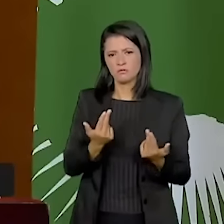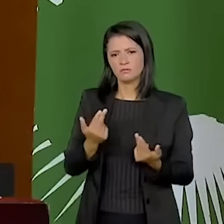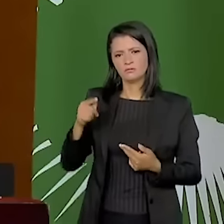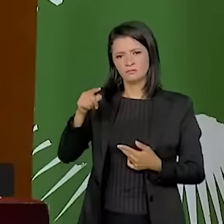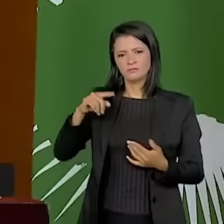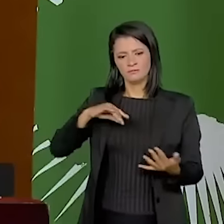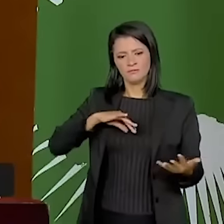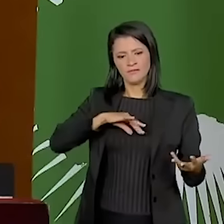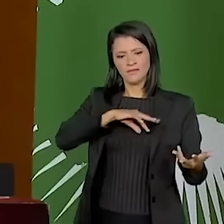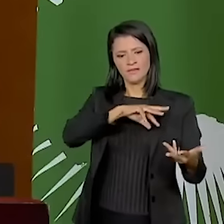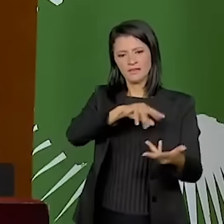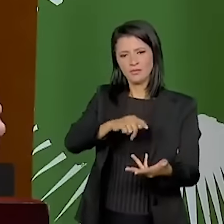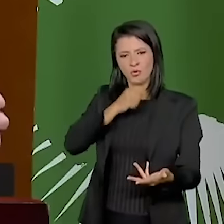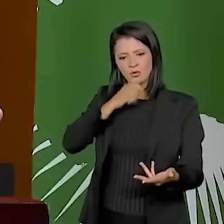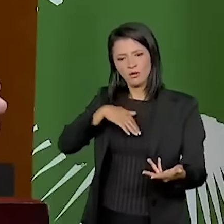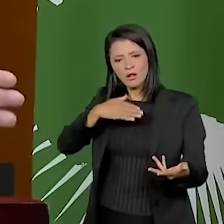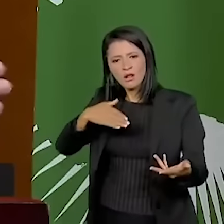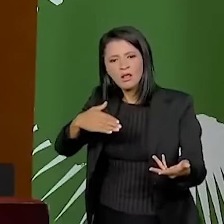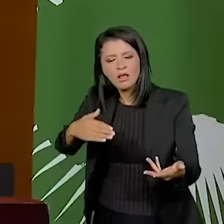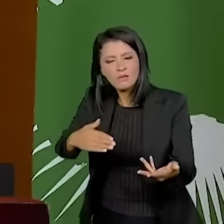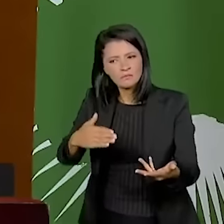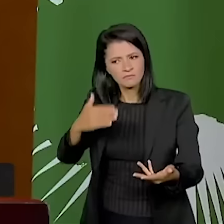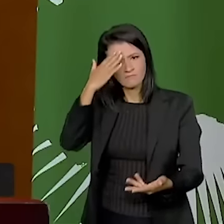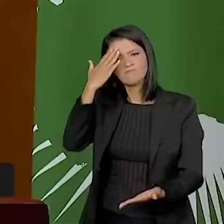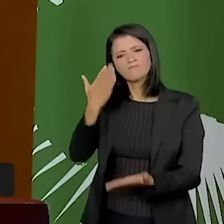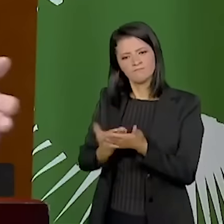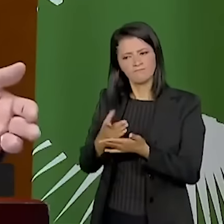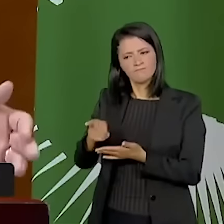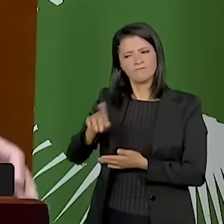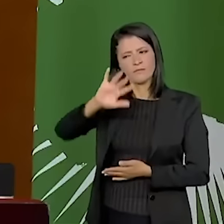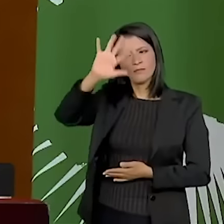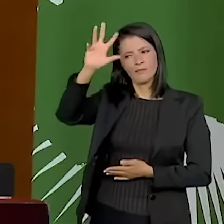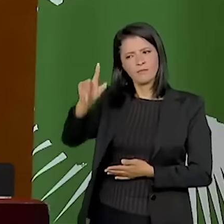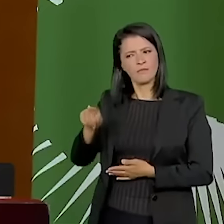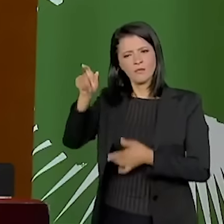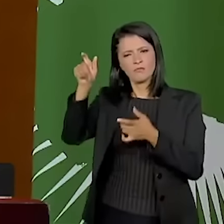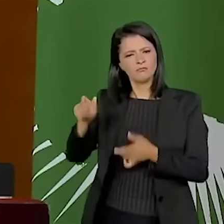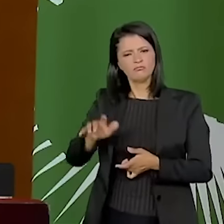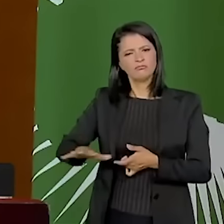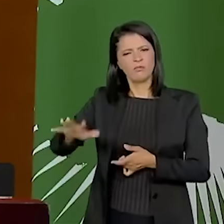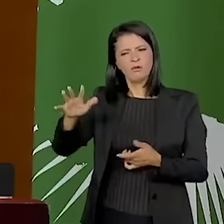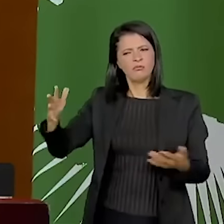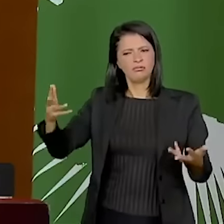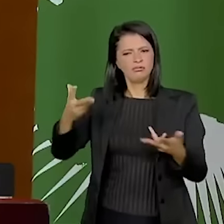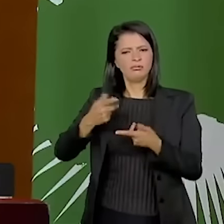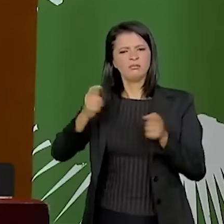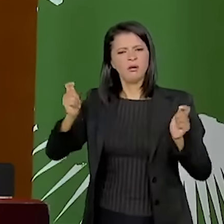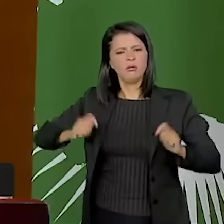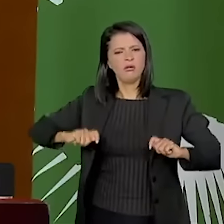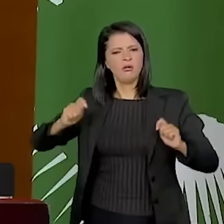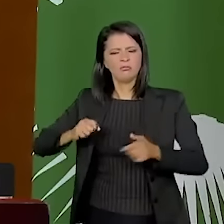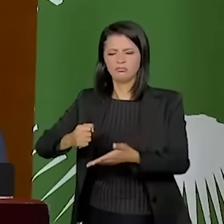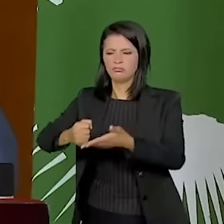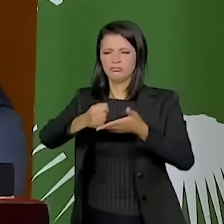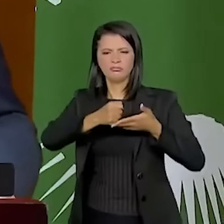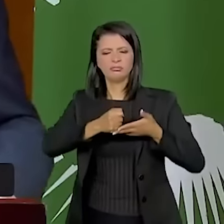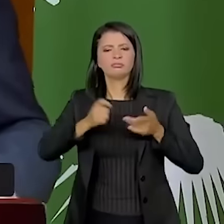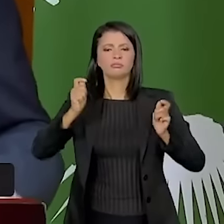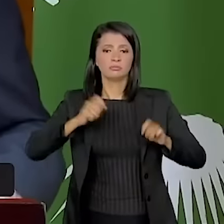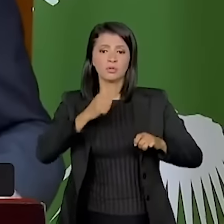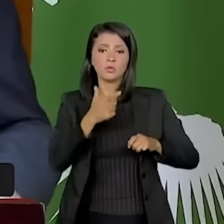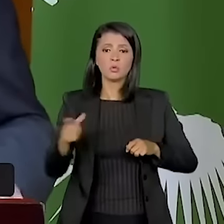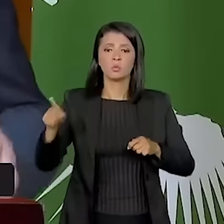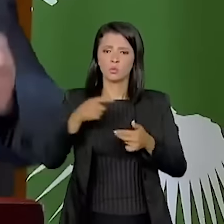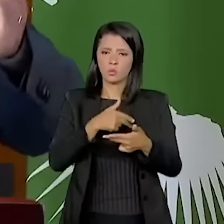ser construído e eu acho que a África é um espaço extraordinário para isso. Depois, uma coisa